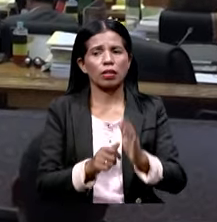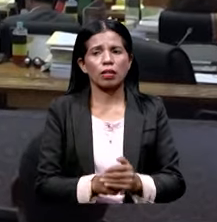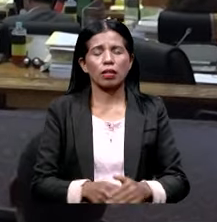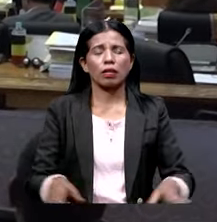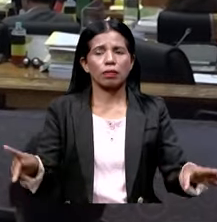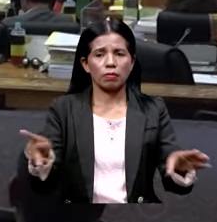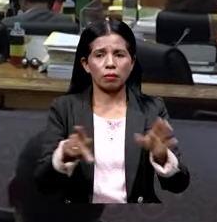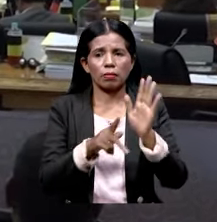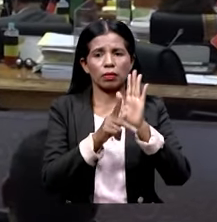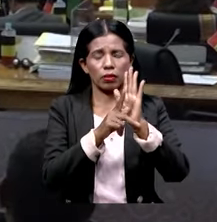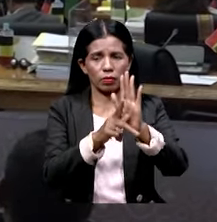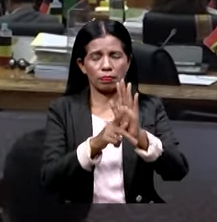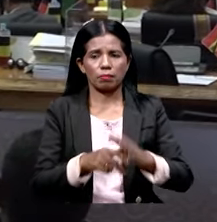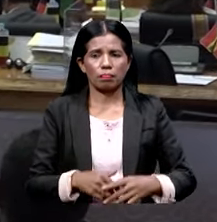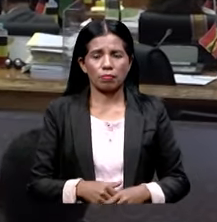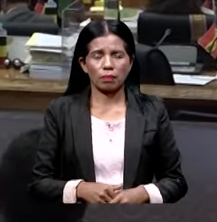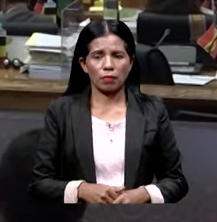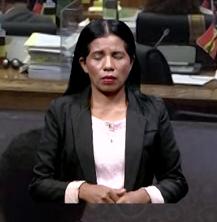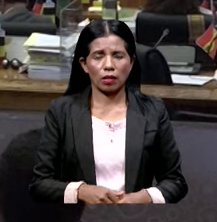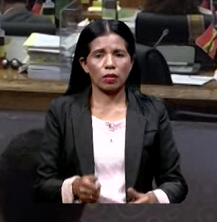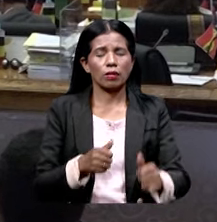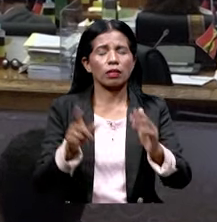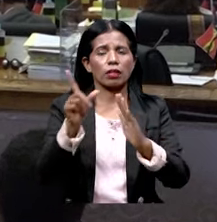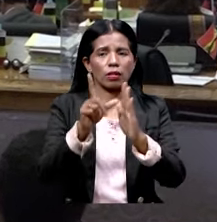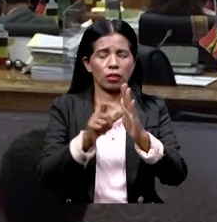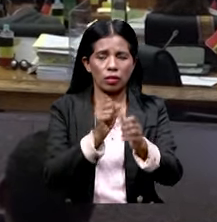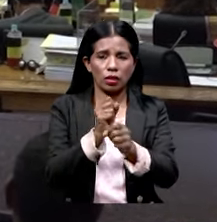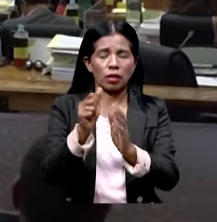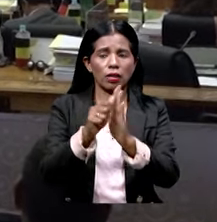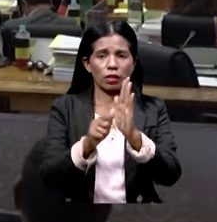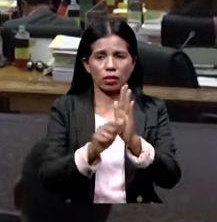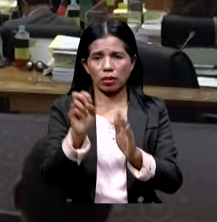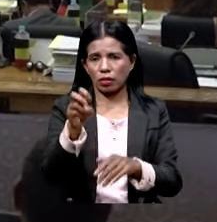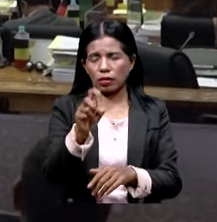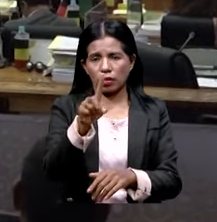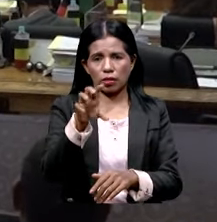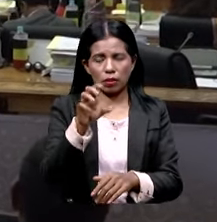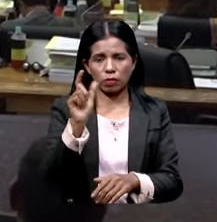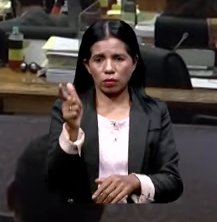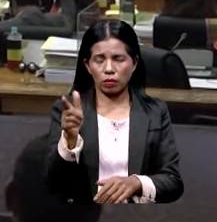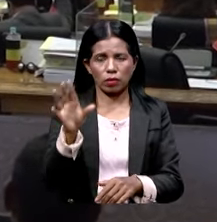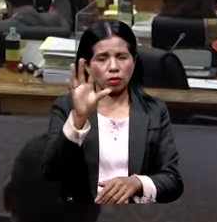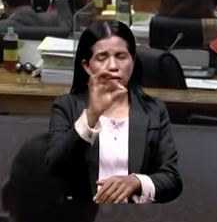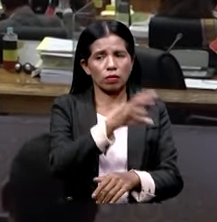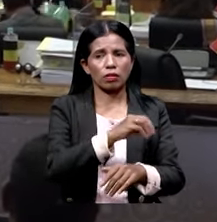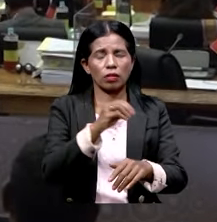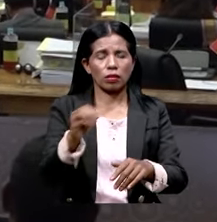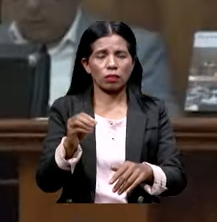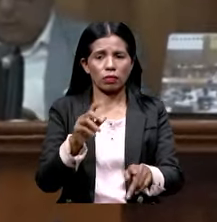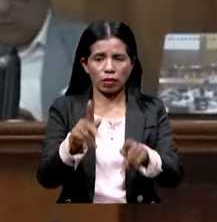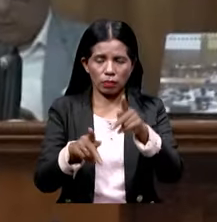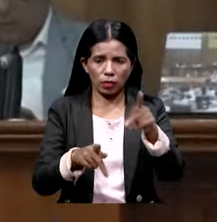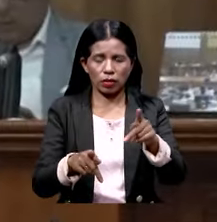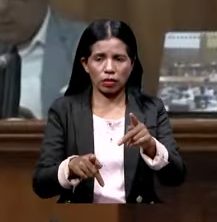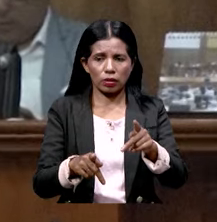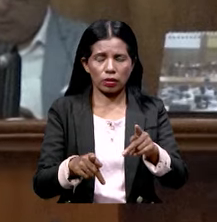Participam a queixa. Do Código Penal, artigo Atos Rua e Anuras em Rua, quando a corrupção passiva, ba acto ilícito,